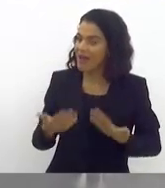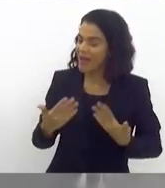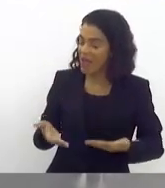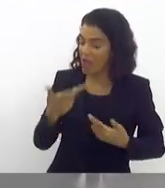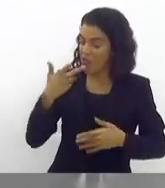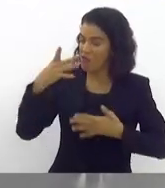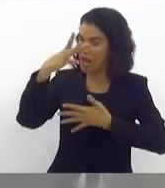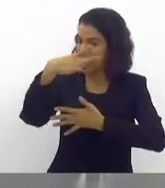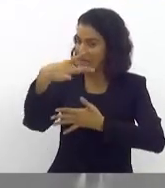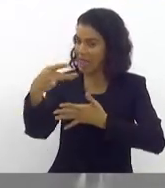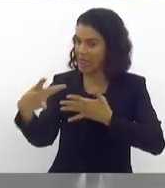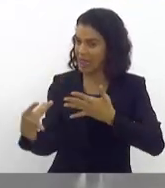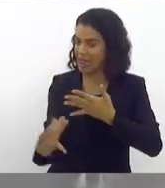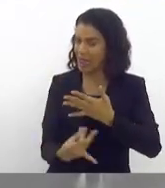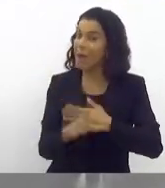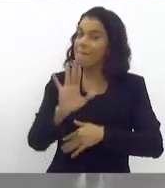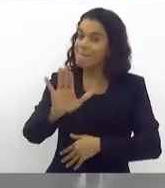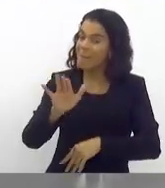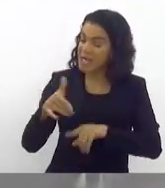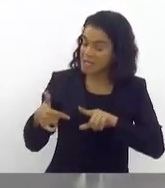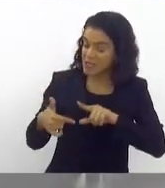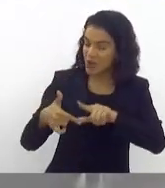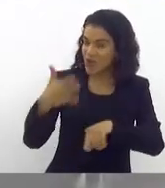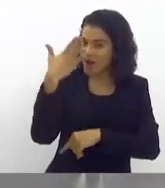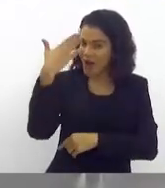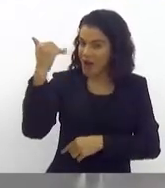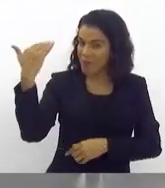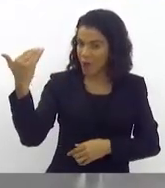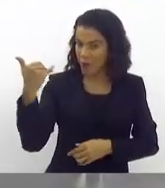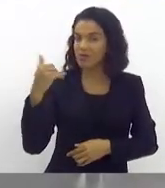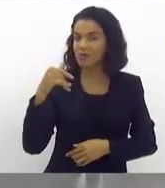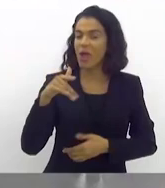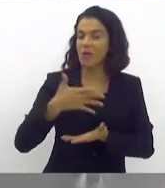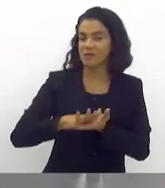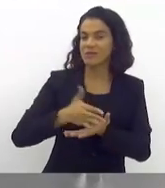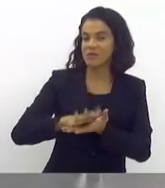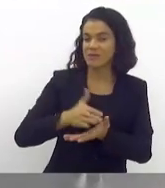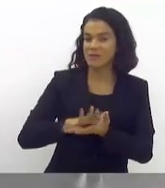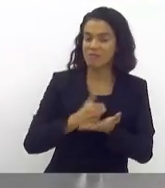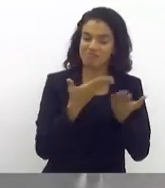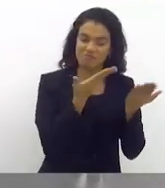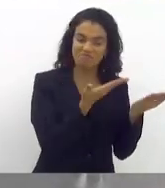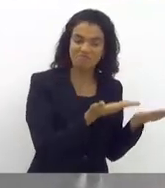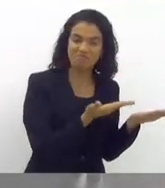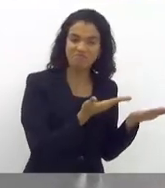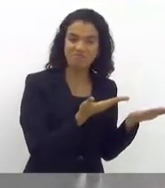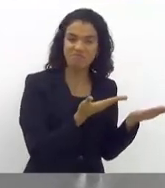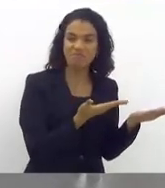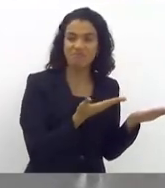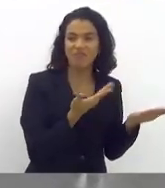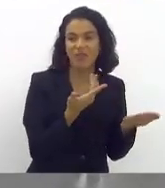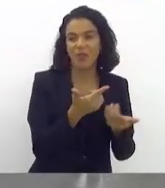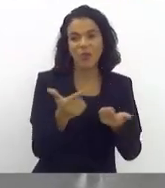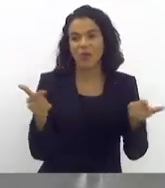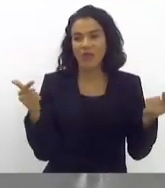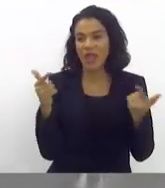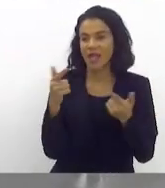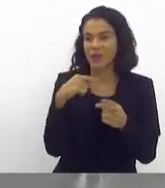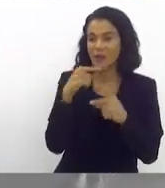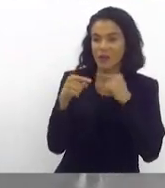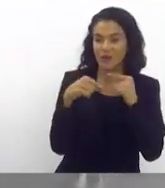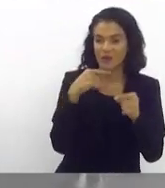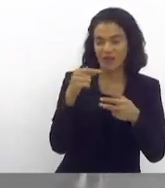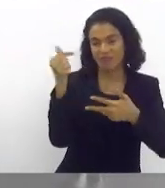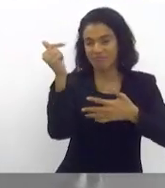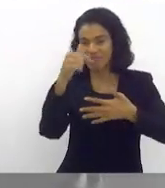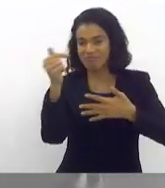entrei em detalhes. Mas o clássico do Bezerra da Silva é o samba mencionado pelo deputado Mink. Isso a gente não tem como negar.